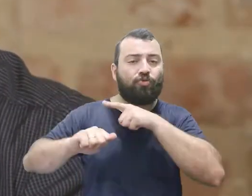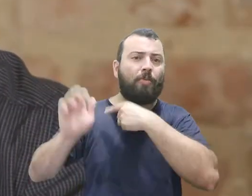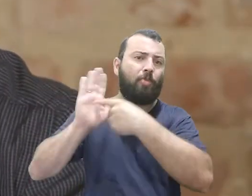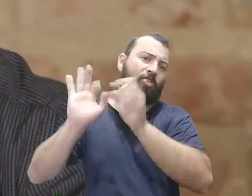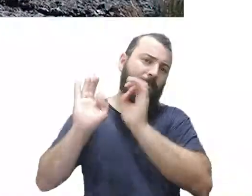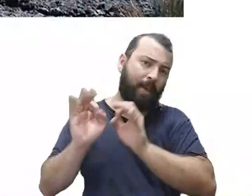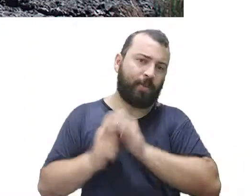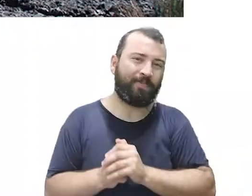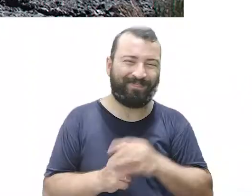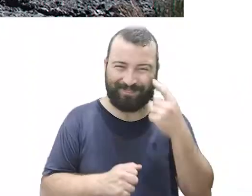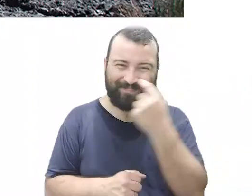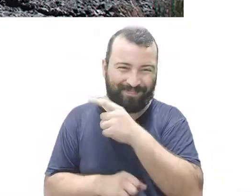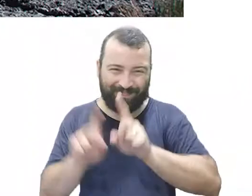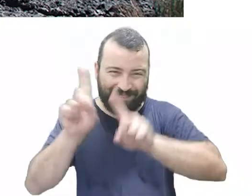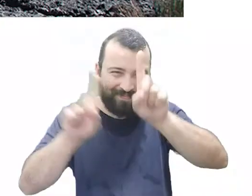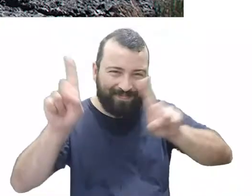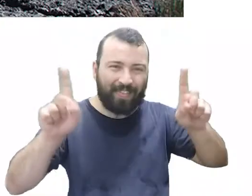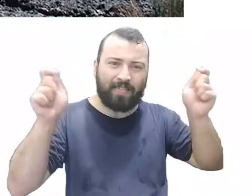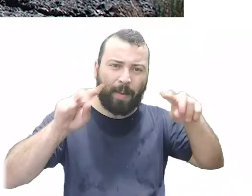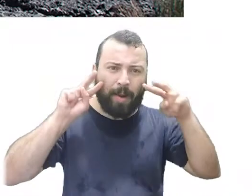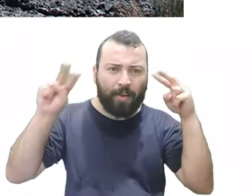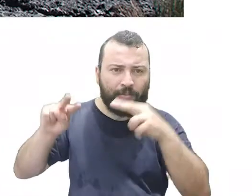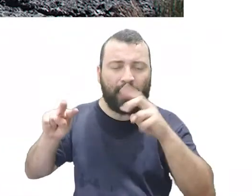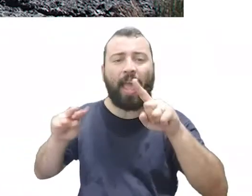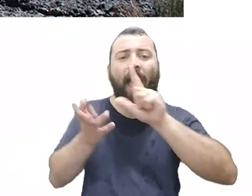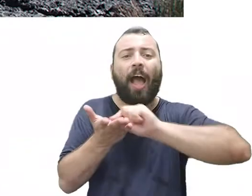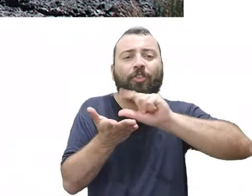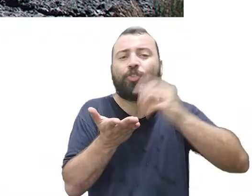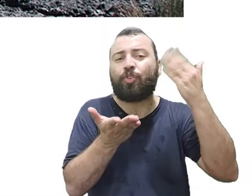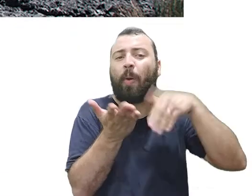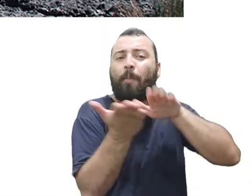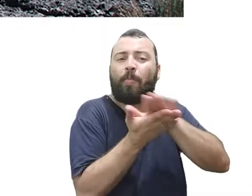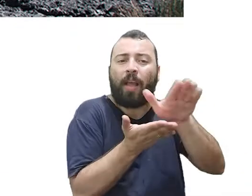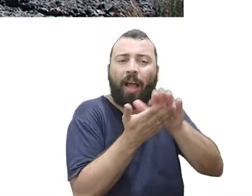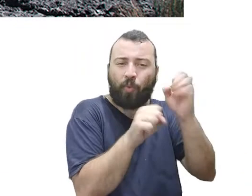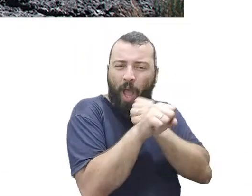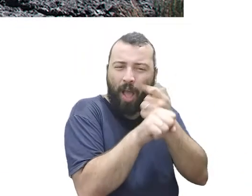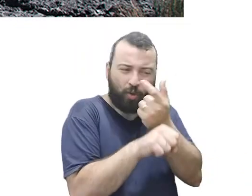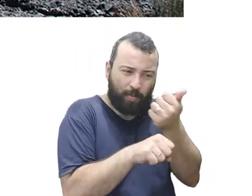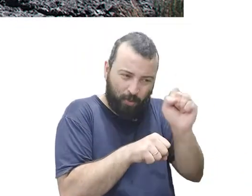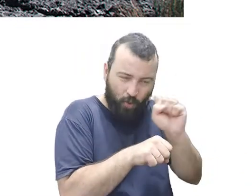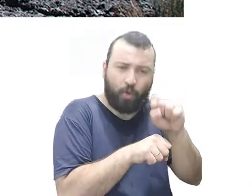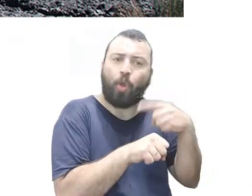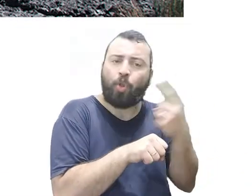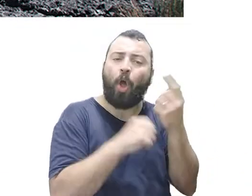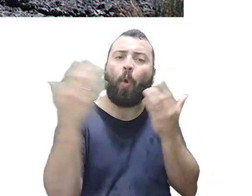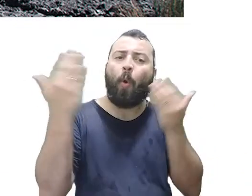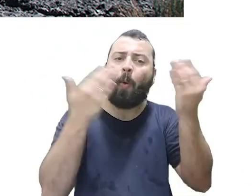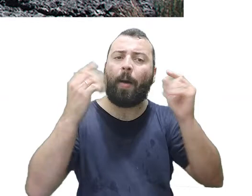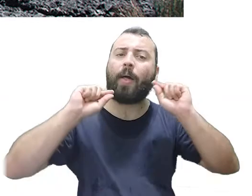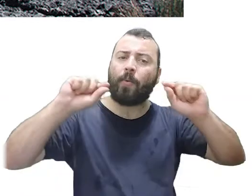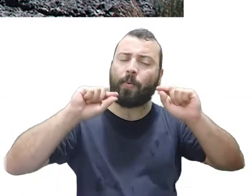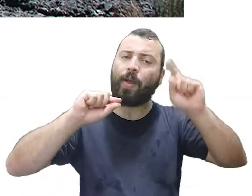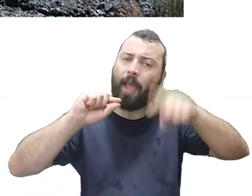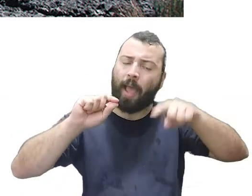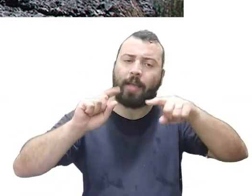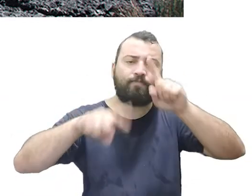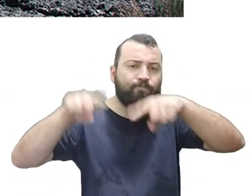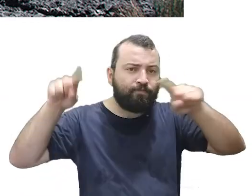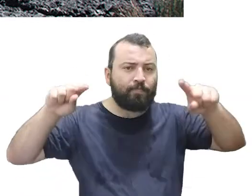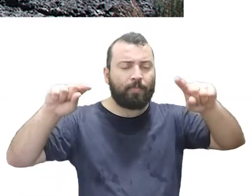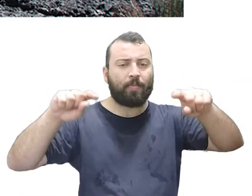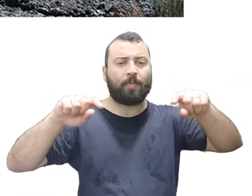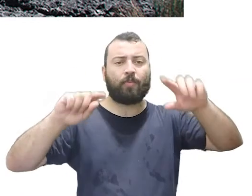particularmente bem isso. Nesse gráfico aqui, eu mostro um artigo publicado em 2018, em que a gente compara as séries